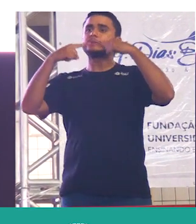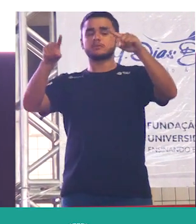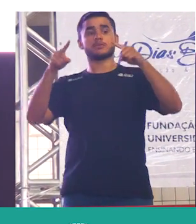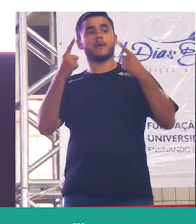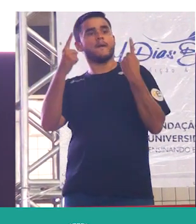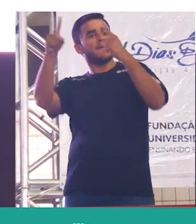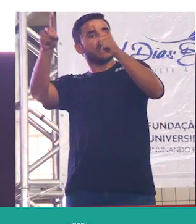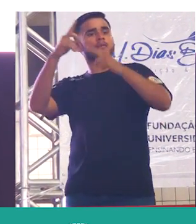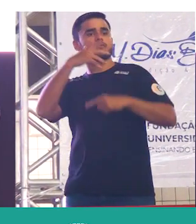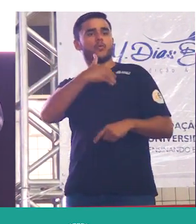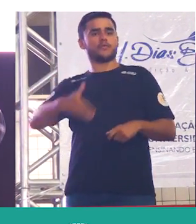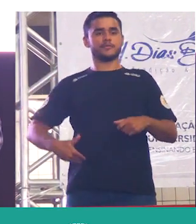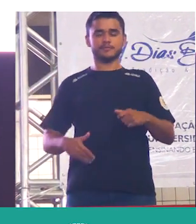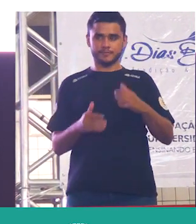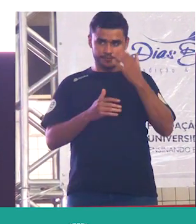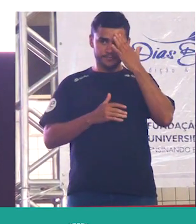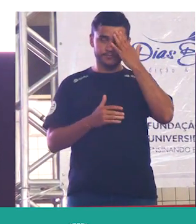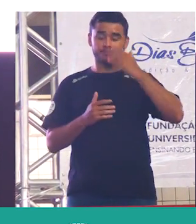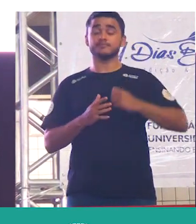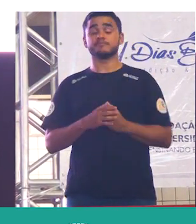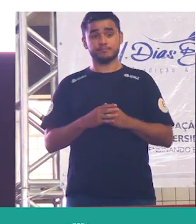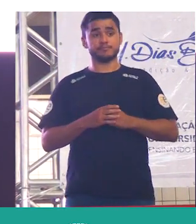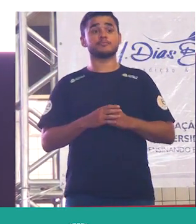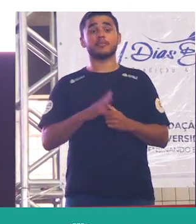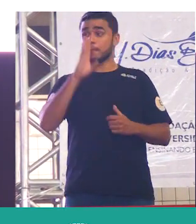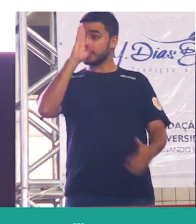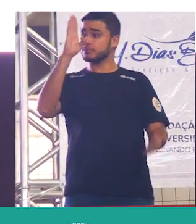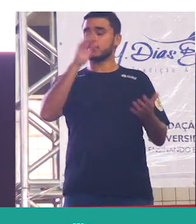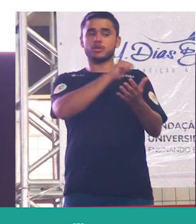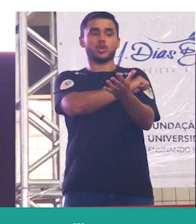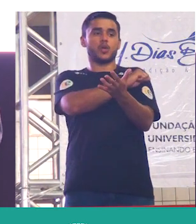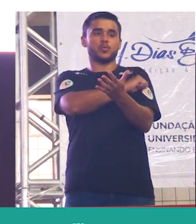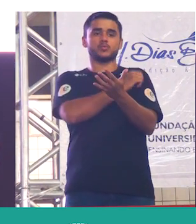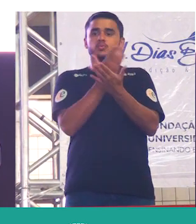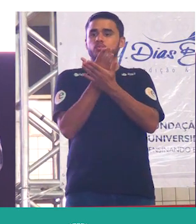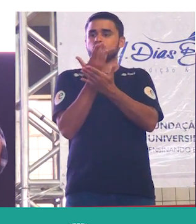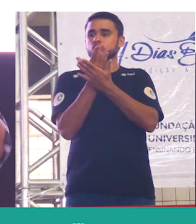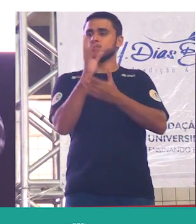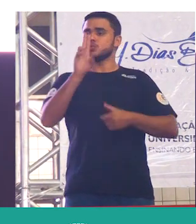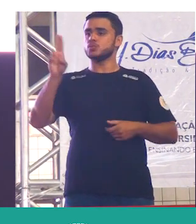contra o governo, principalmente estudantes,